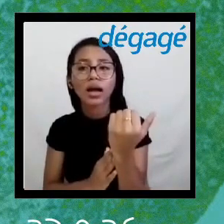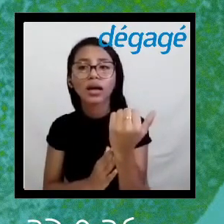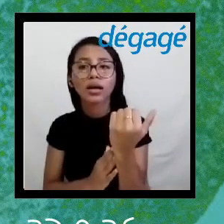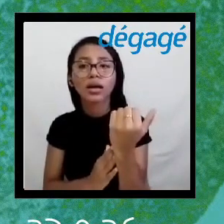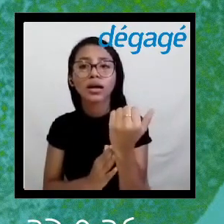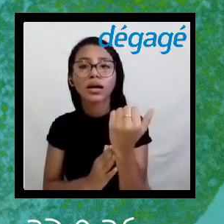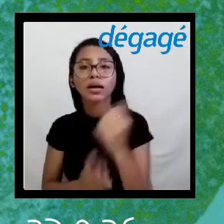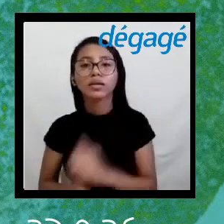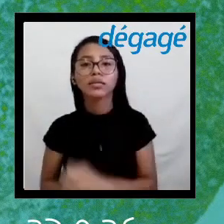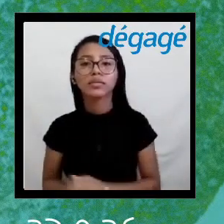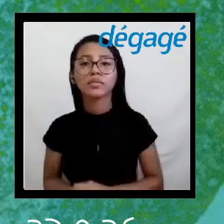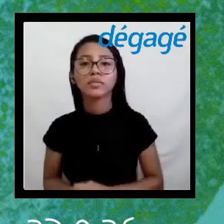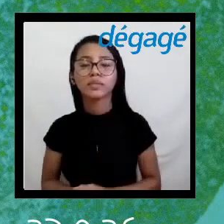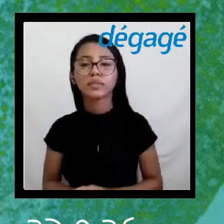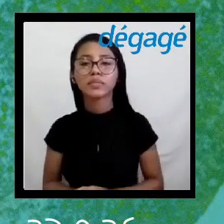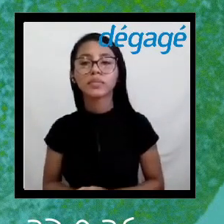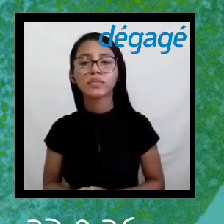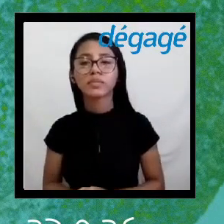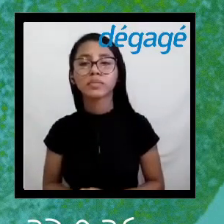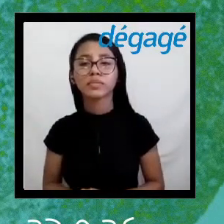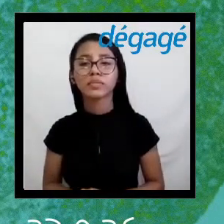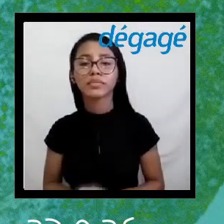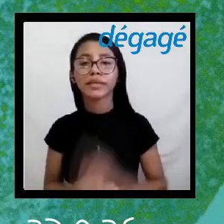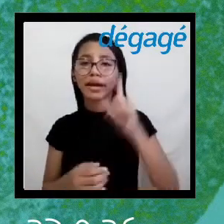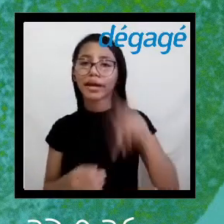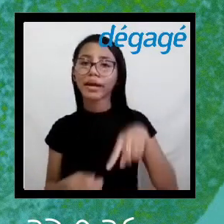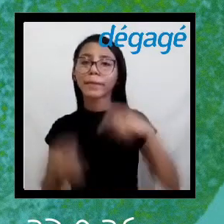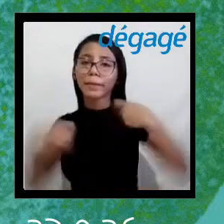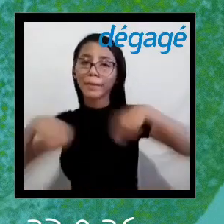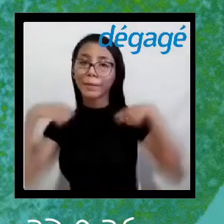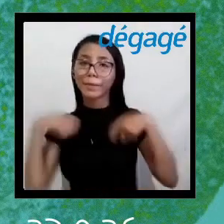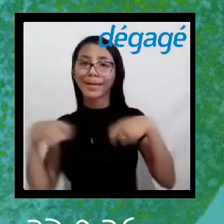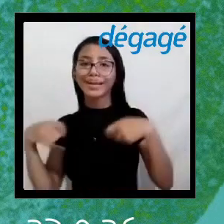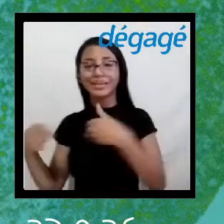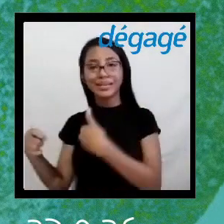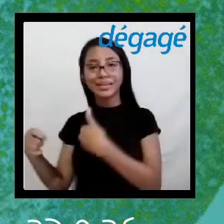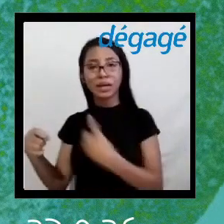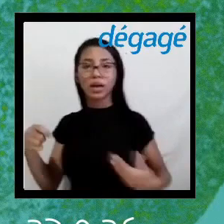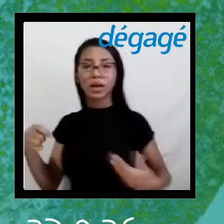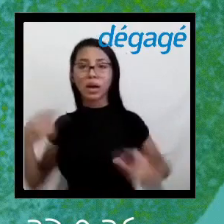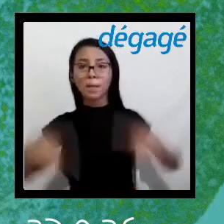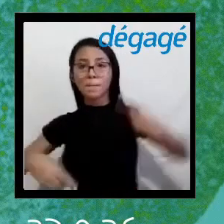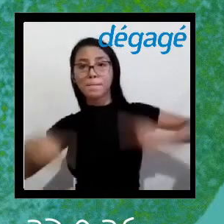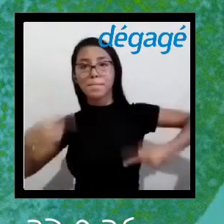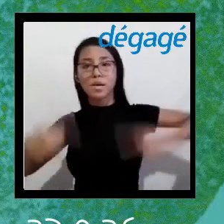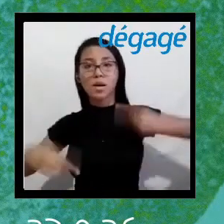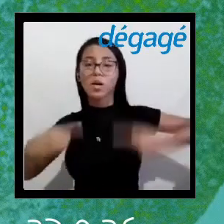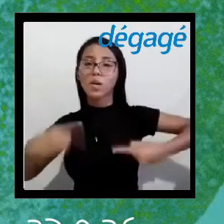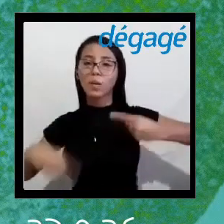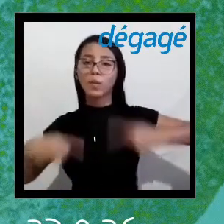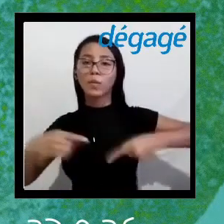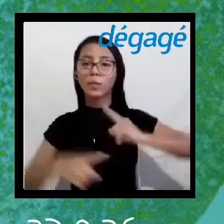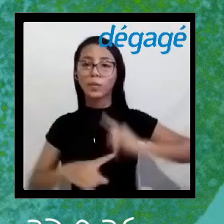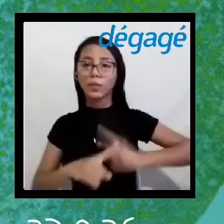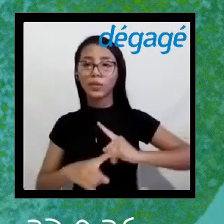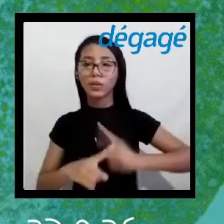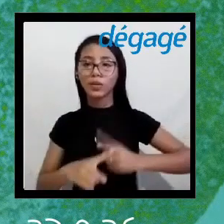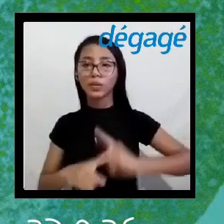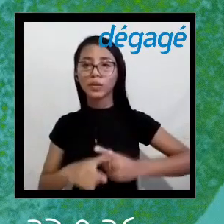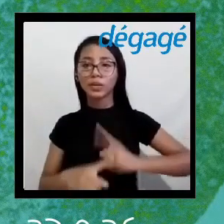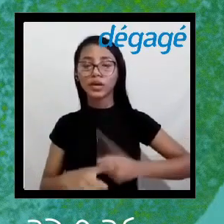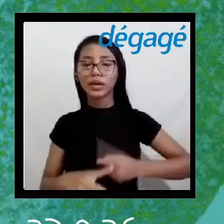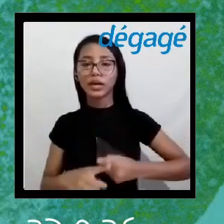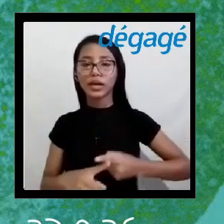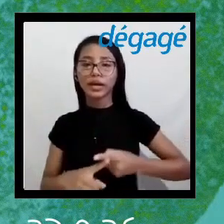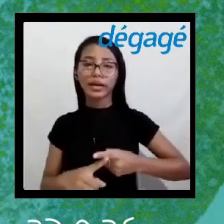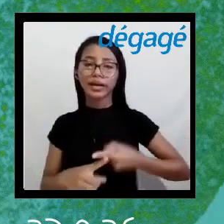geral, né, em termos de políticas públicas, mas ainda tem nas cidades grandes, cidades pequenas, algum descompasso